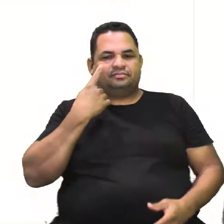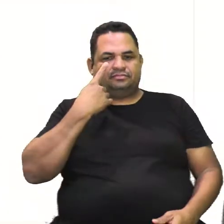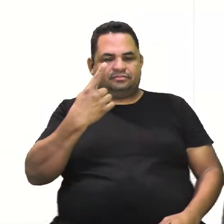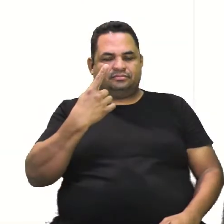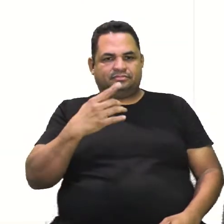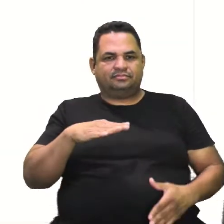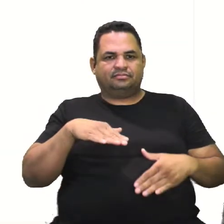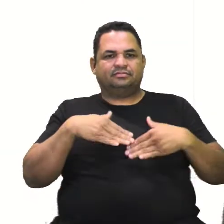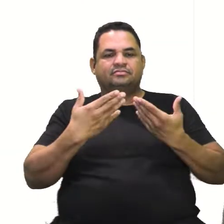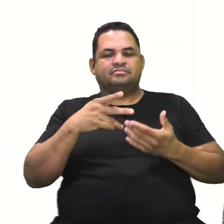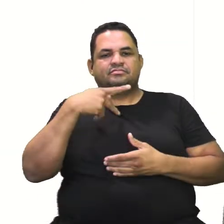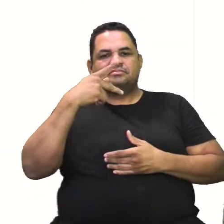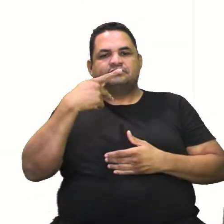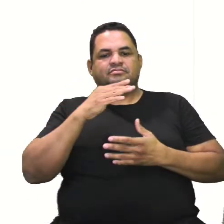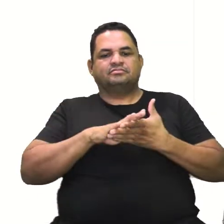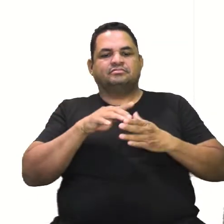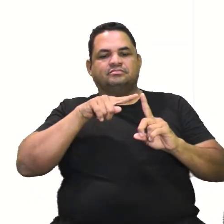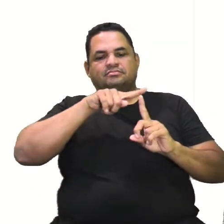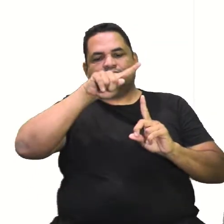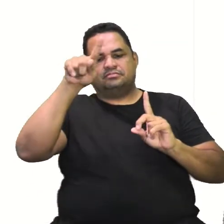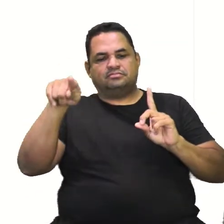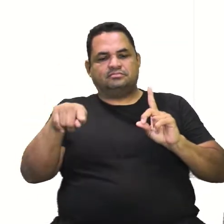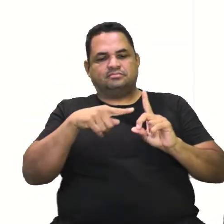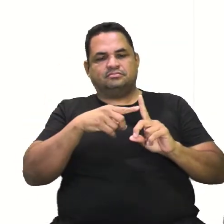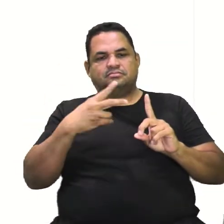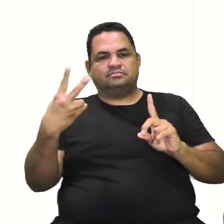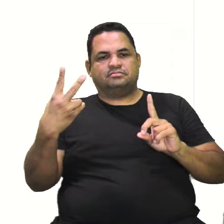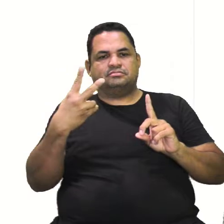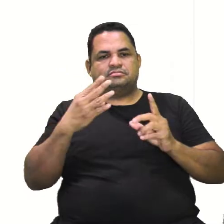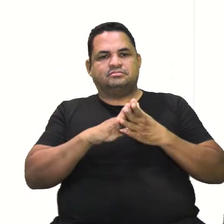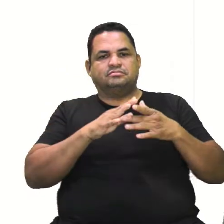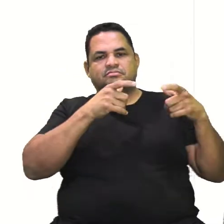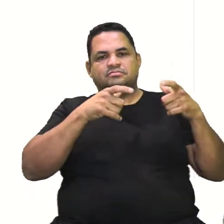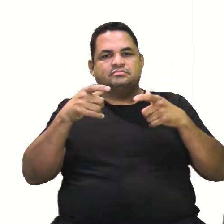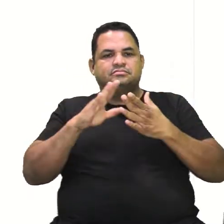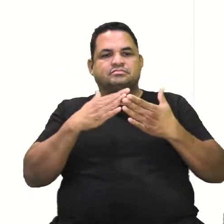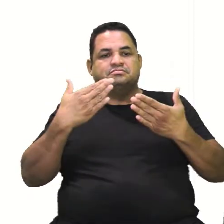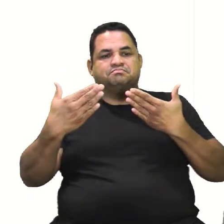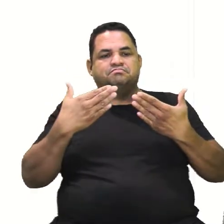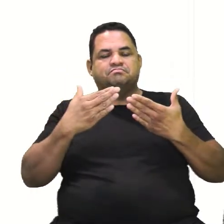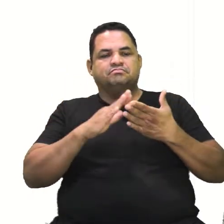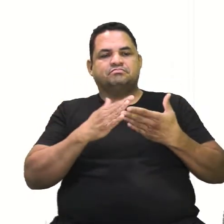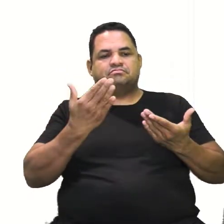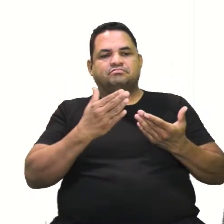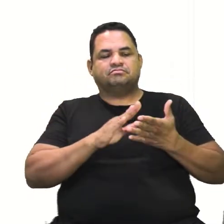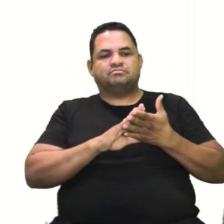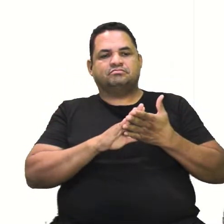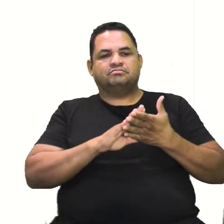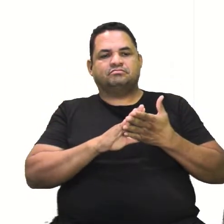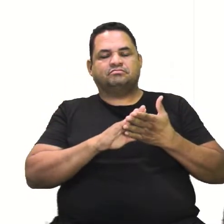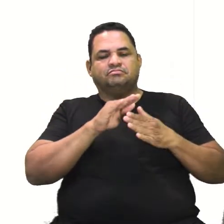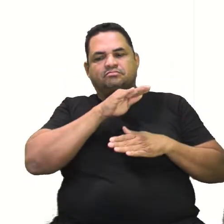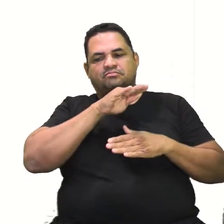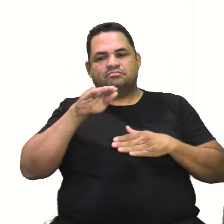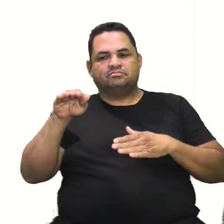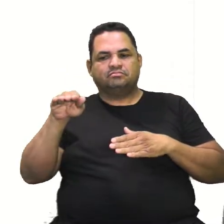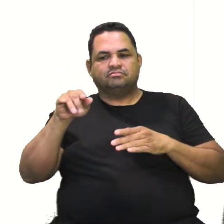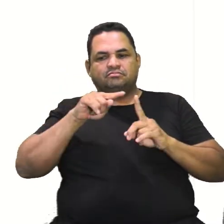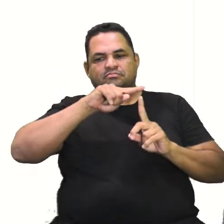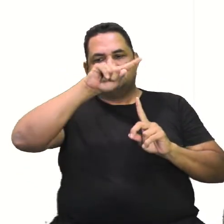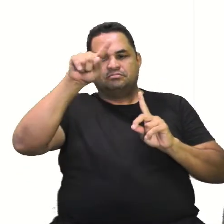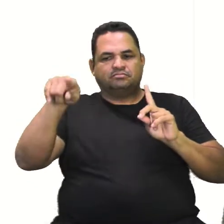olha lá, quando a gente fala de circunferência na parte 2, a gente viu as posições relativas entre uma reta e